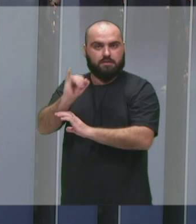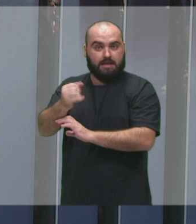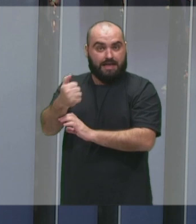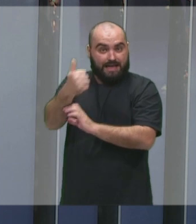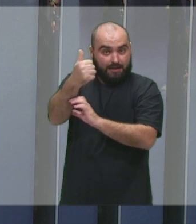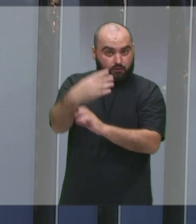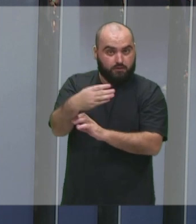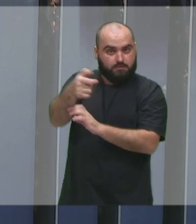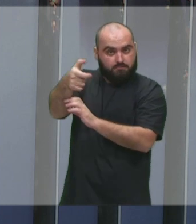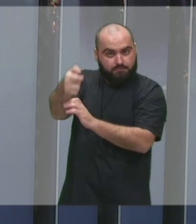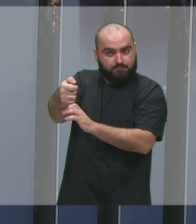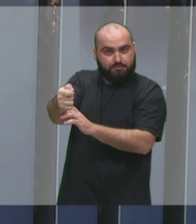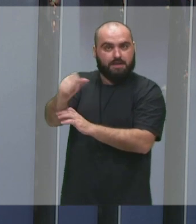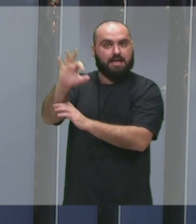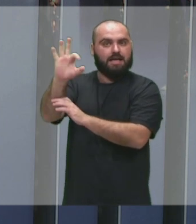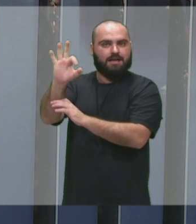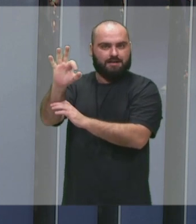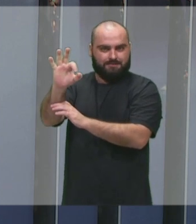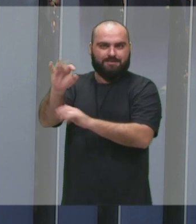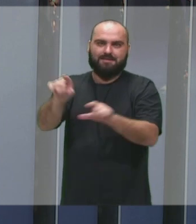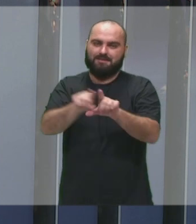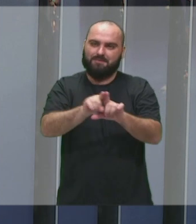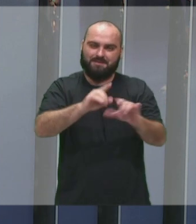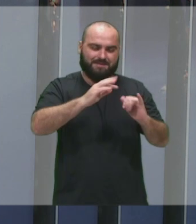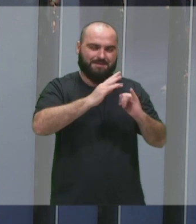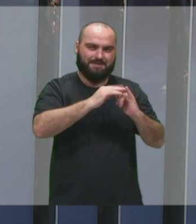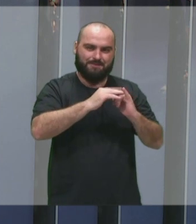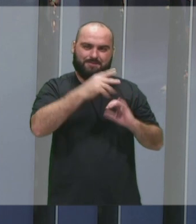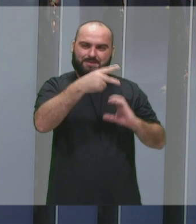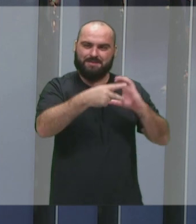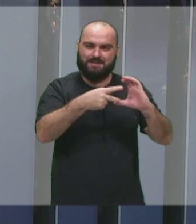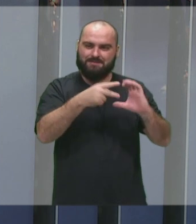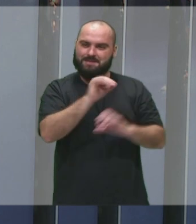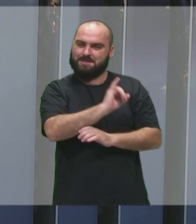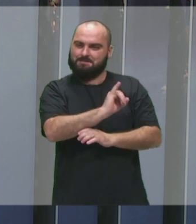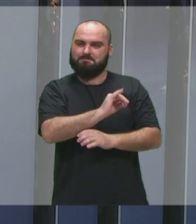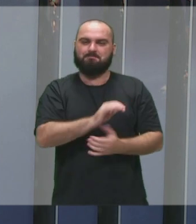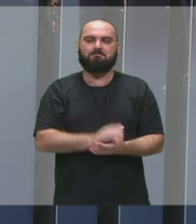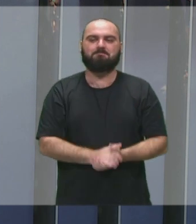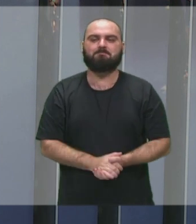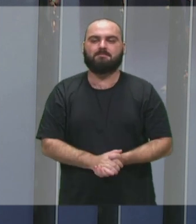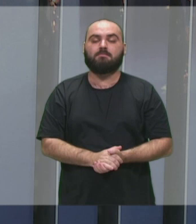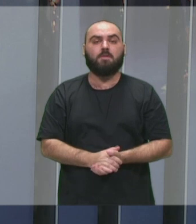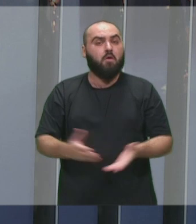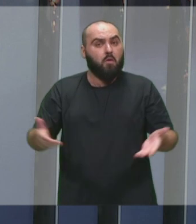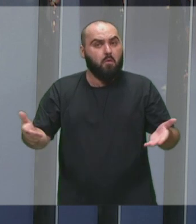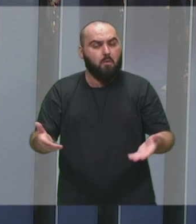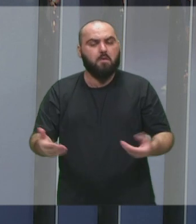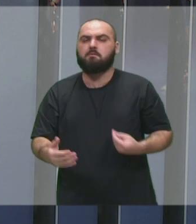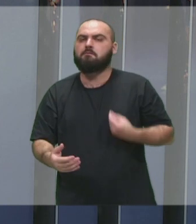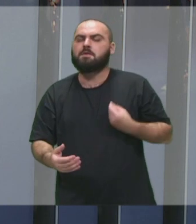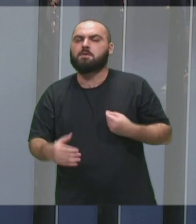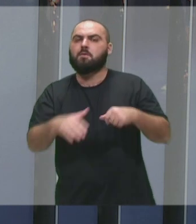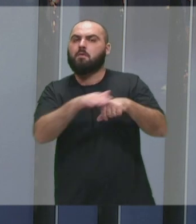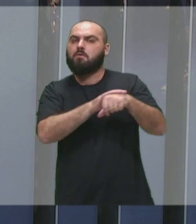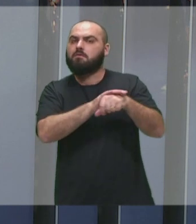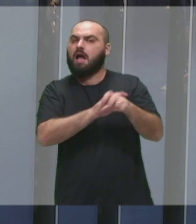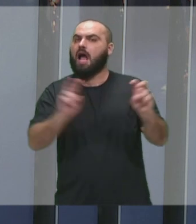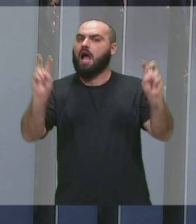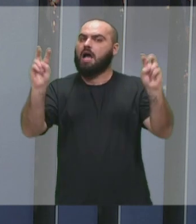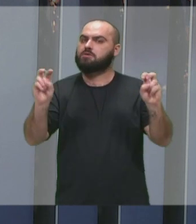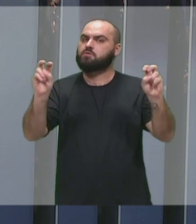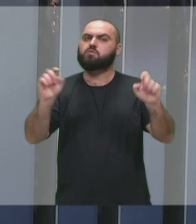da Claro e também pelo YouTube da Câmara de Vereadores de Itajaí. A nossa conversa hoje é sim sobre